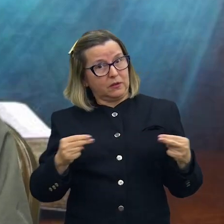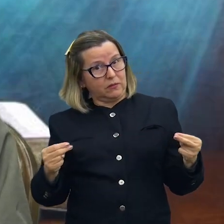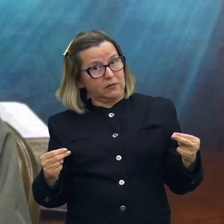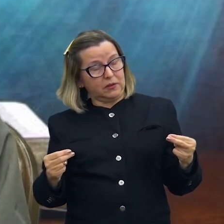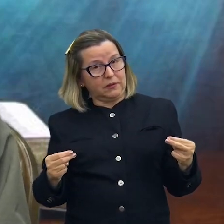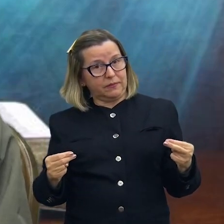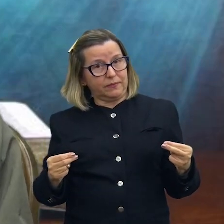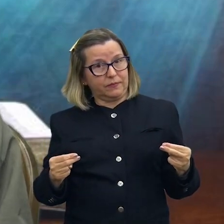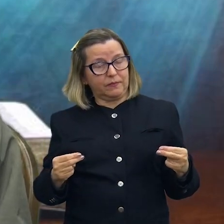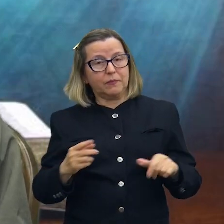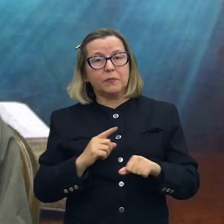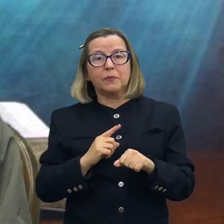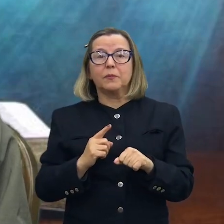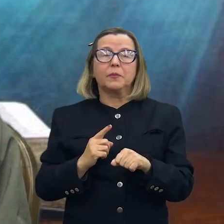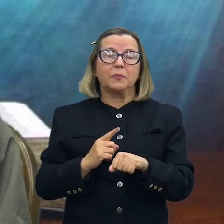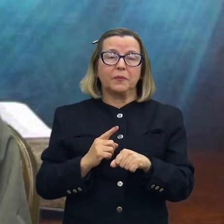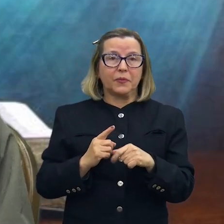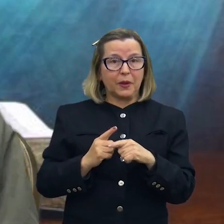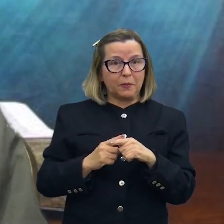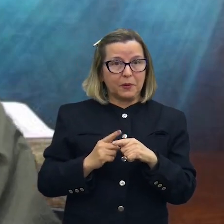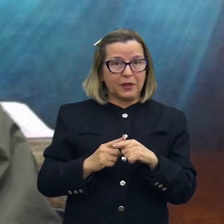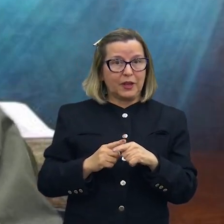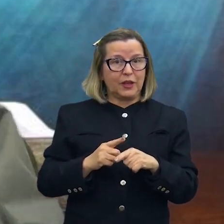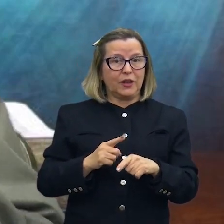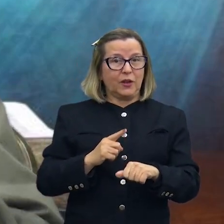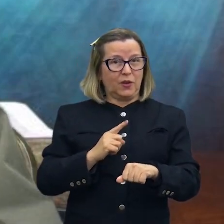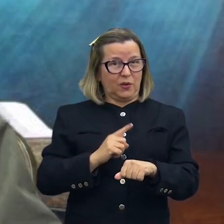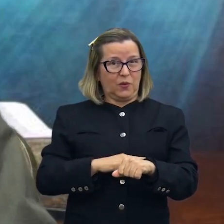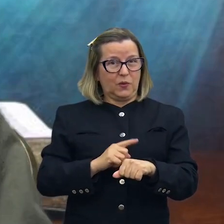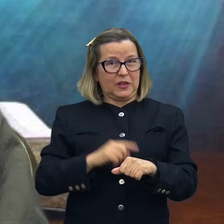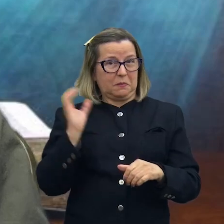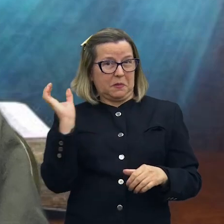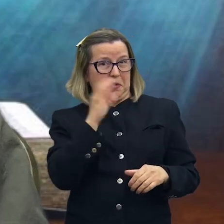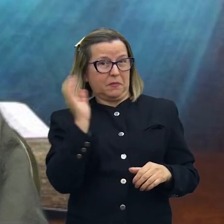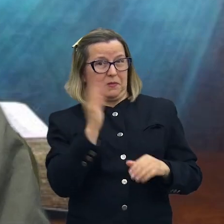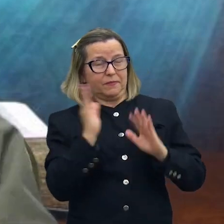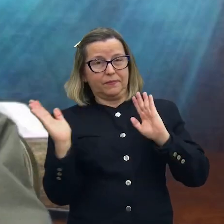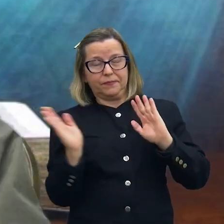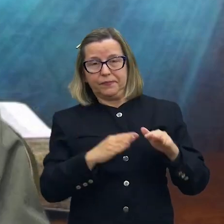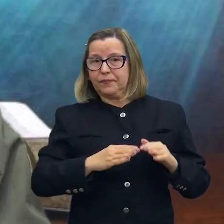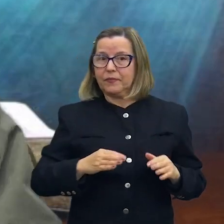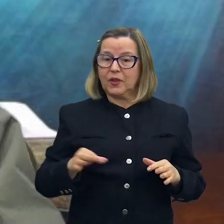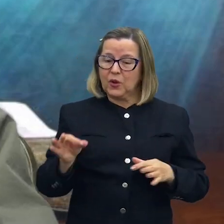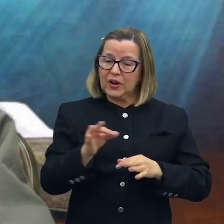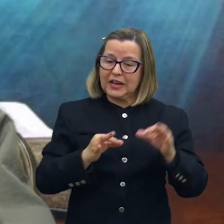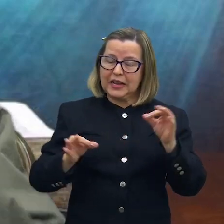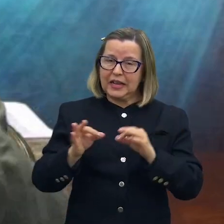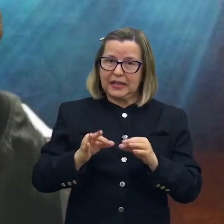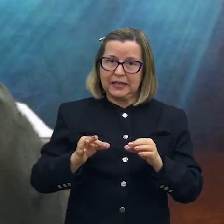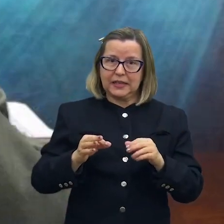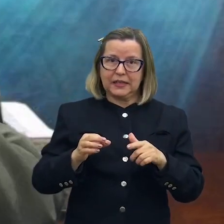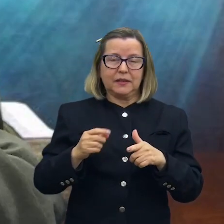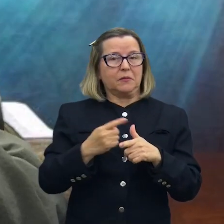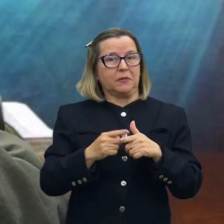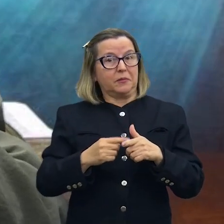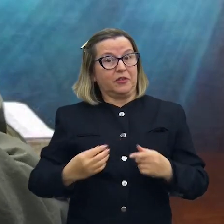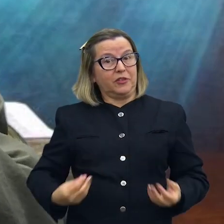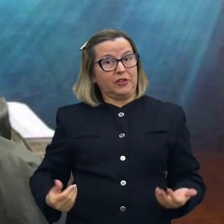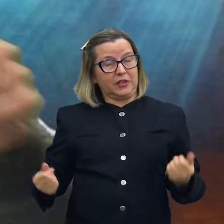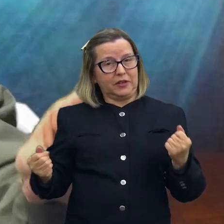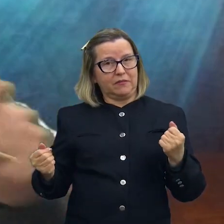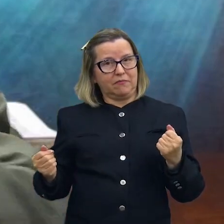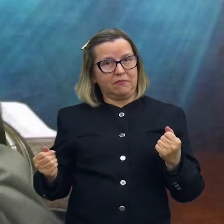casa. Bem, organize em família suas finanças. Converse com as famílias. Quantas pessoas como esse que eu